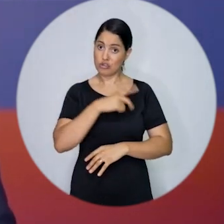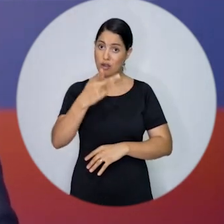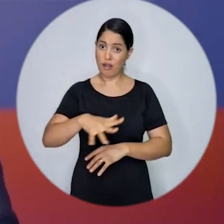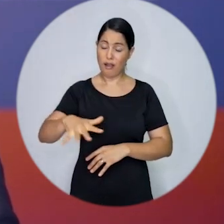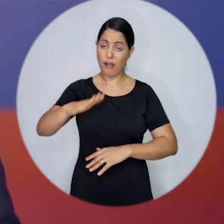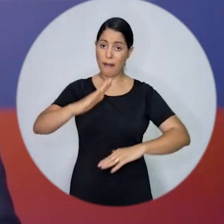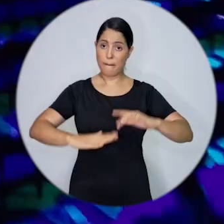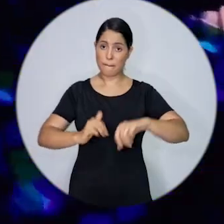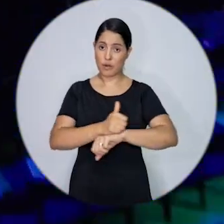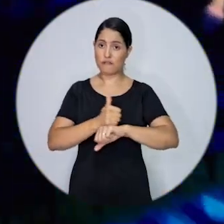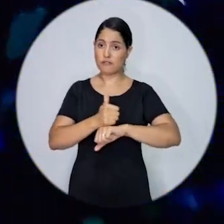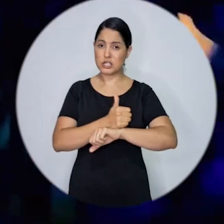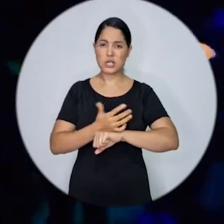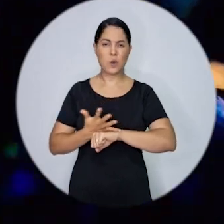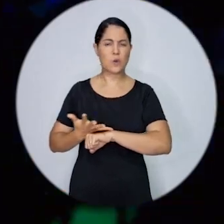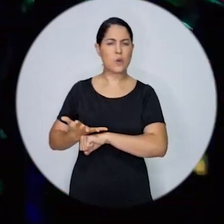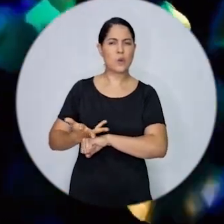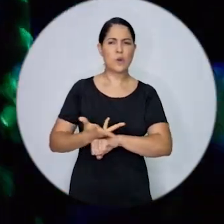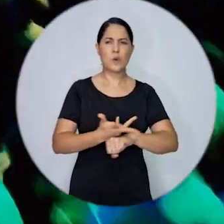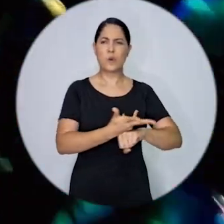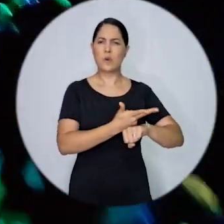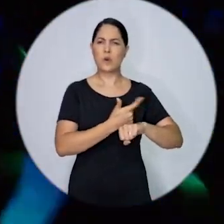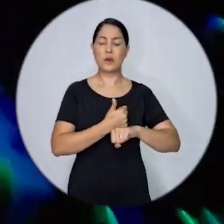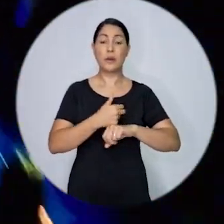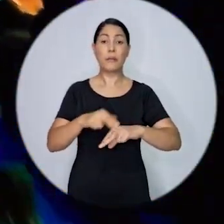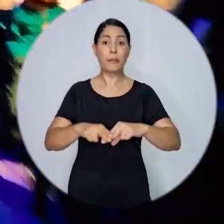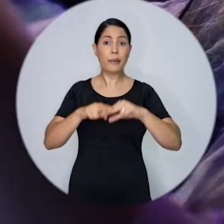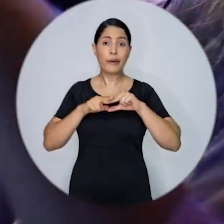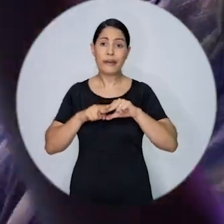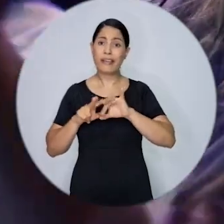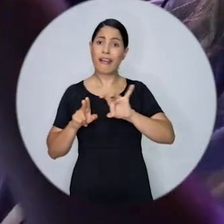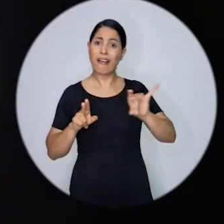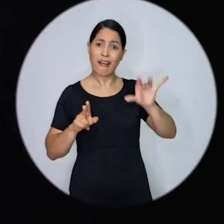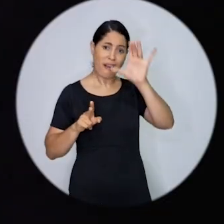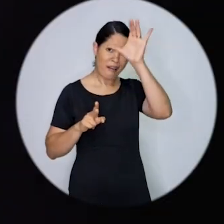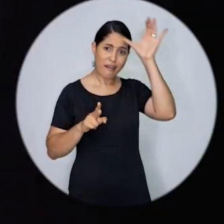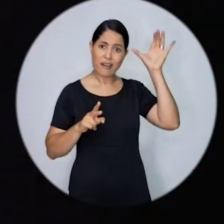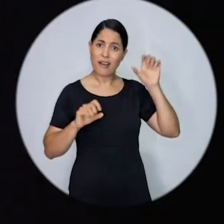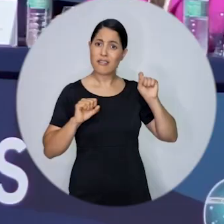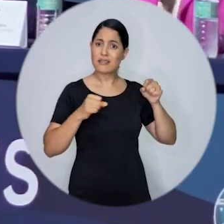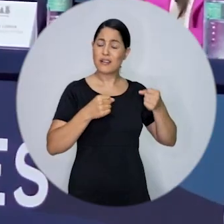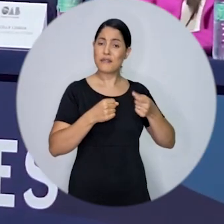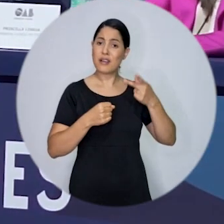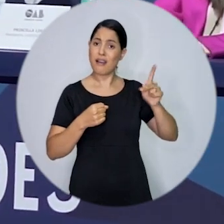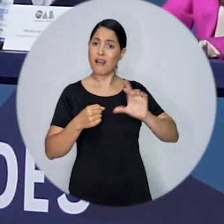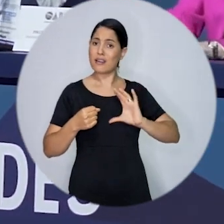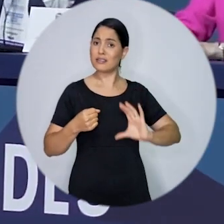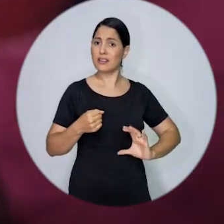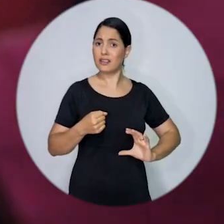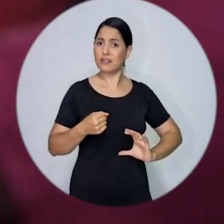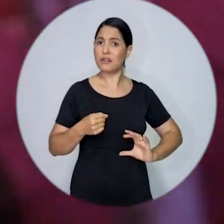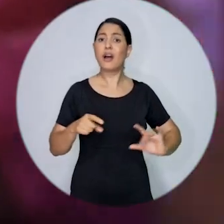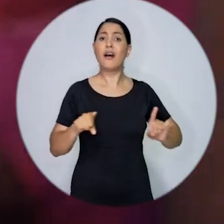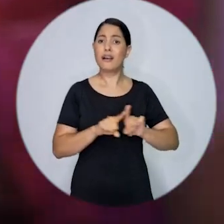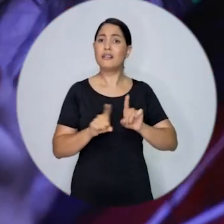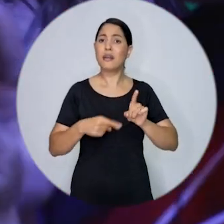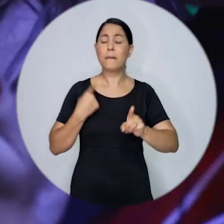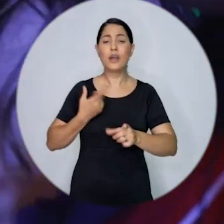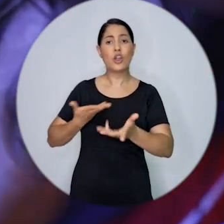desta profissão para a defesa de cada cliente do advogado, que é o cidadão, e para a defesa